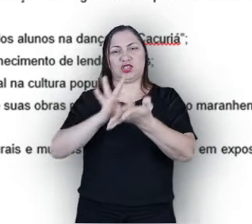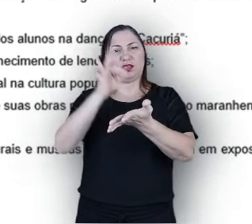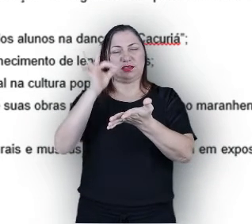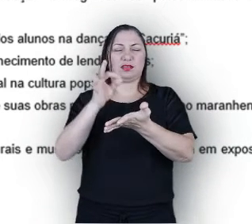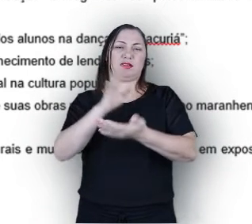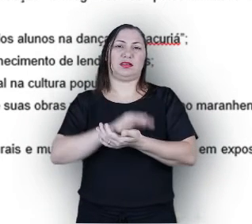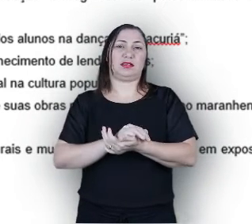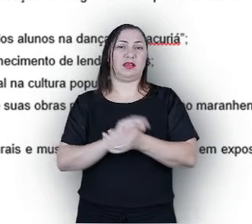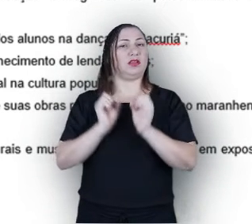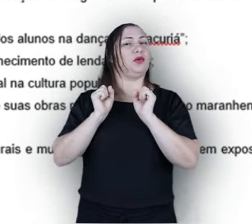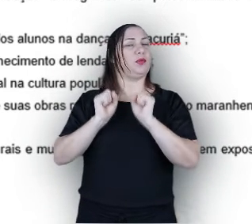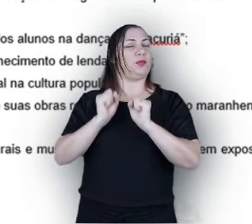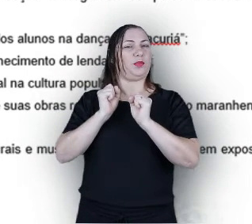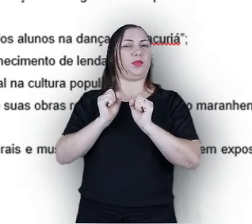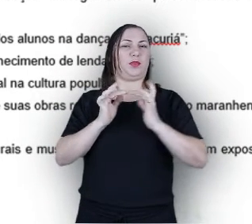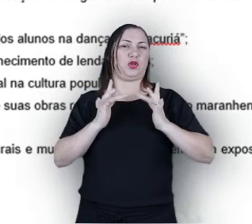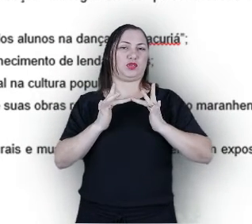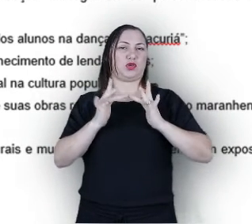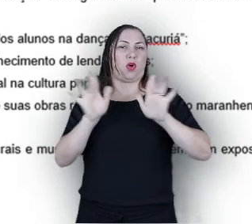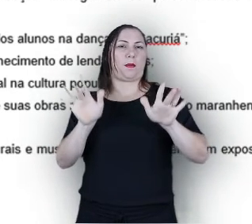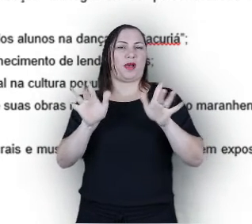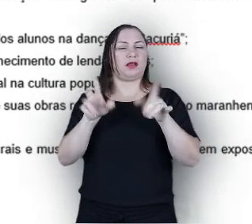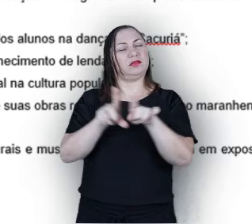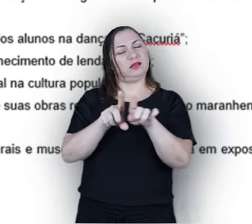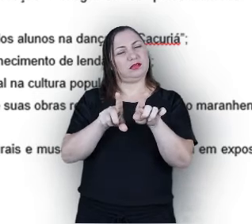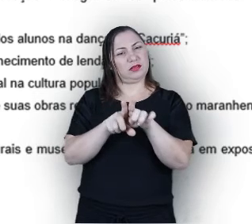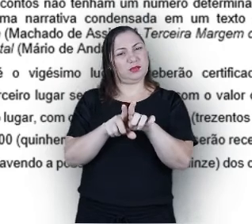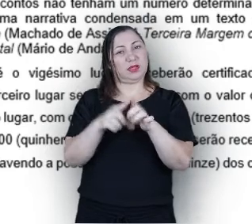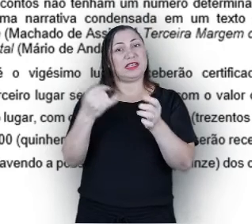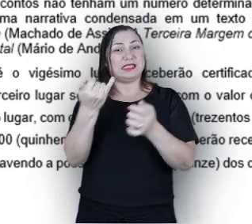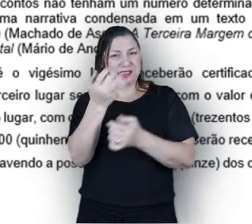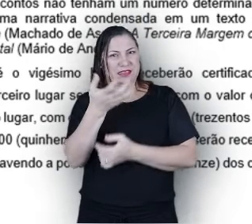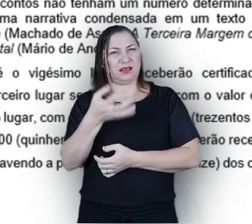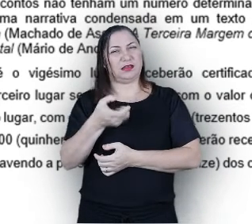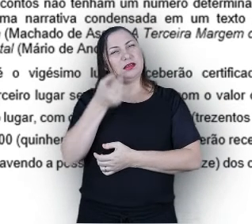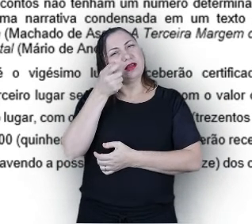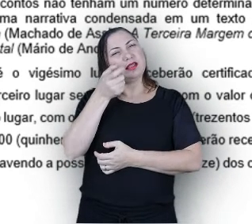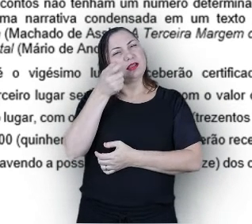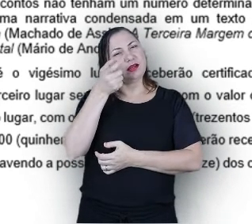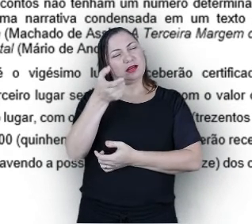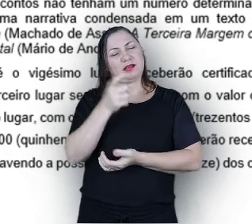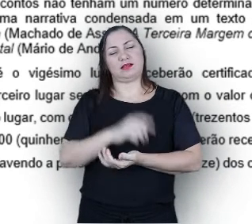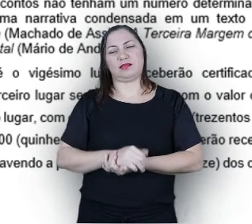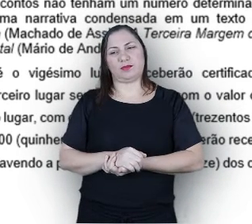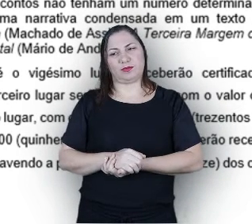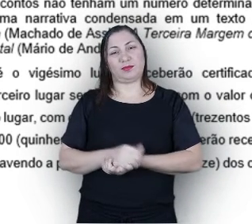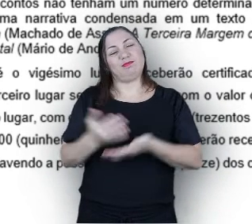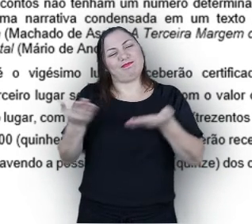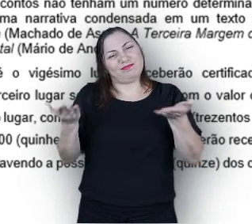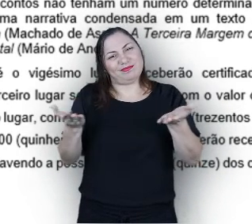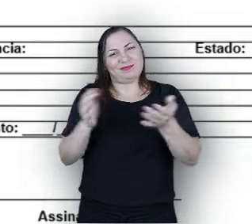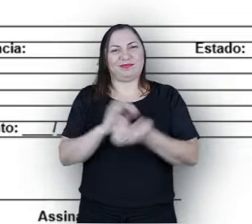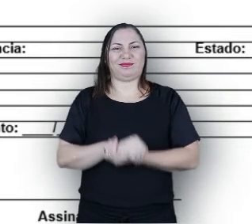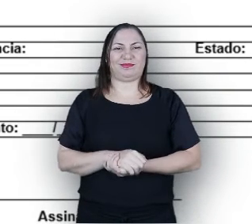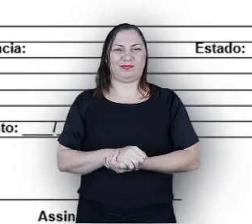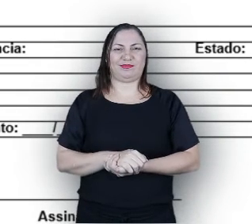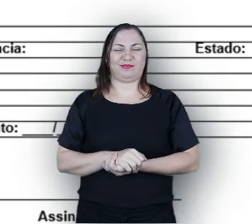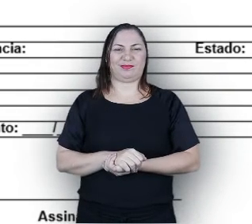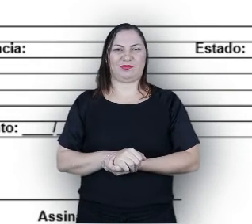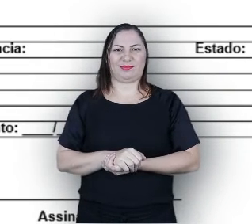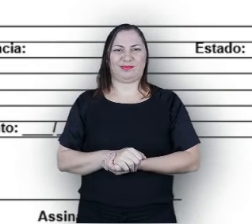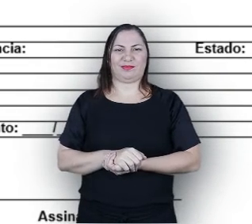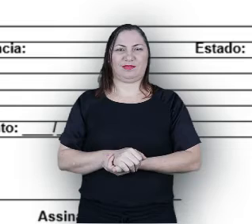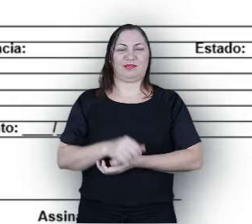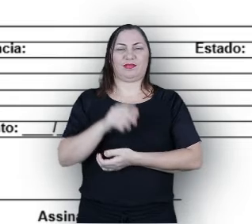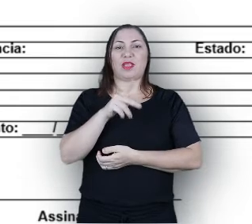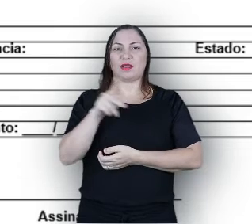justificativa, um regulamento, uma metodologia, aí tem um regulamento, ficha de inscrição, então